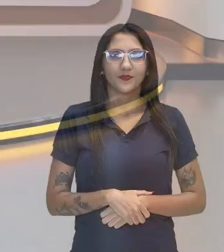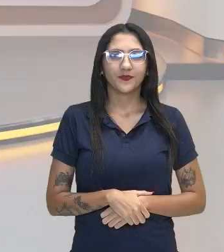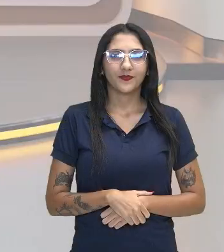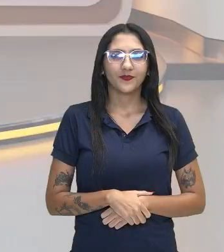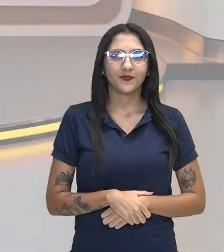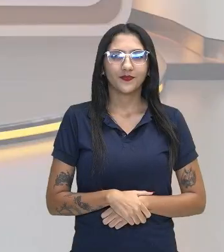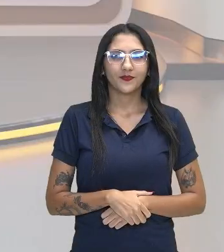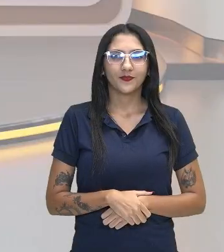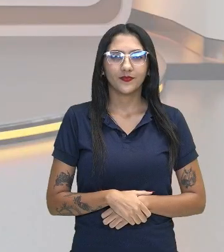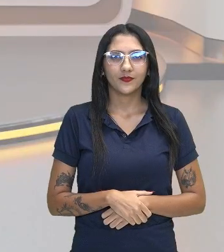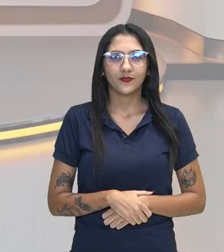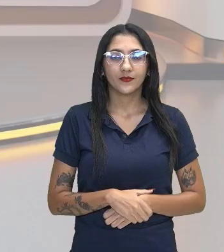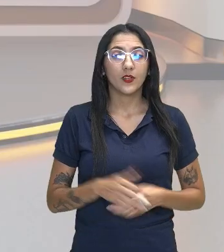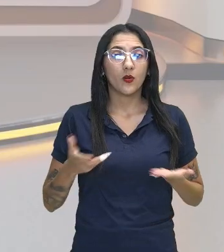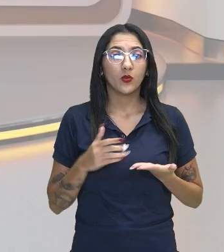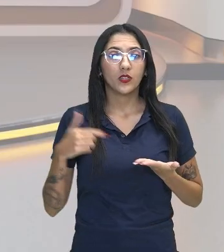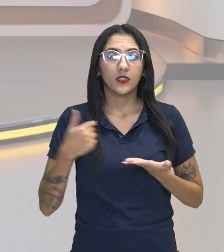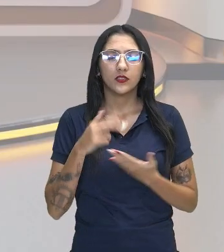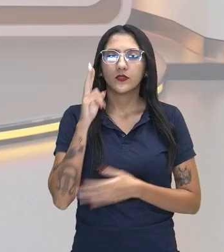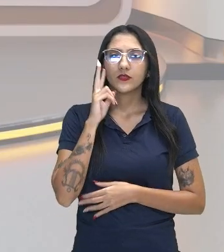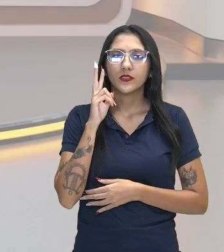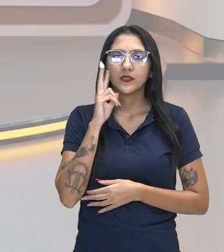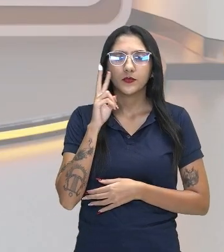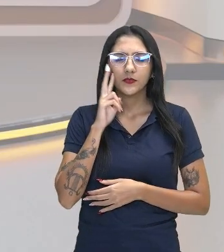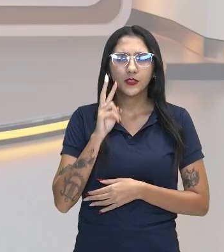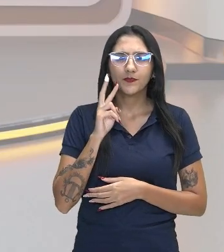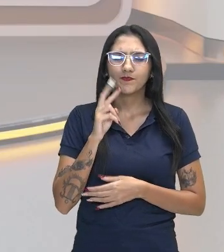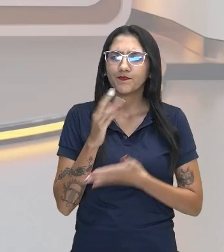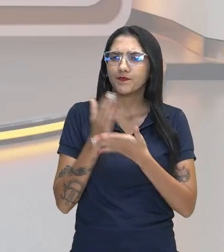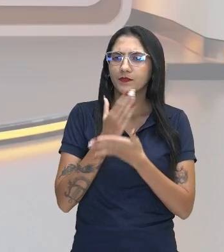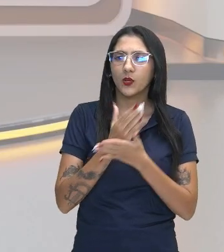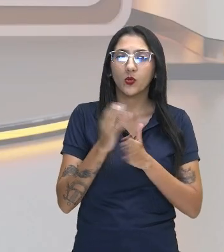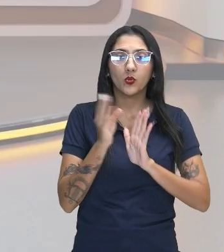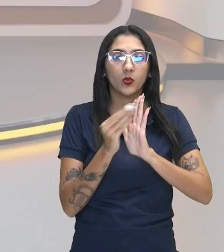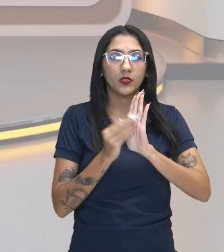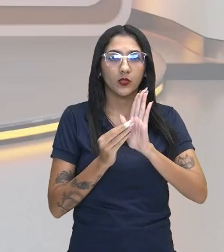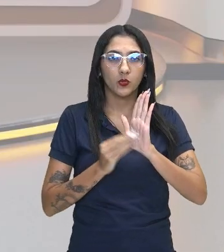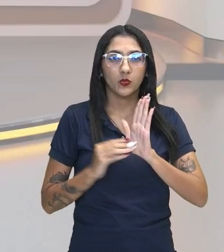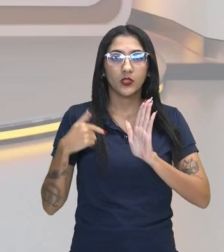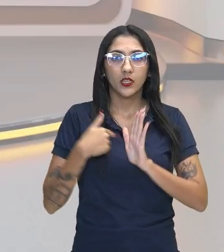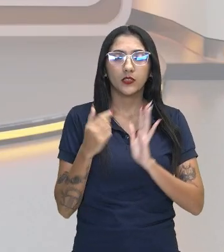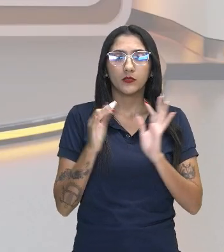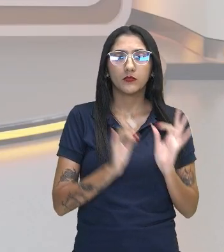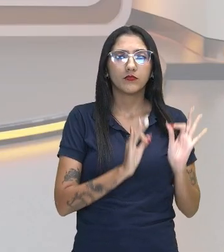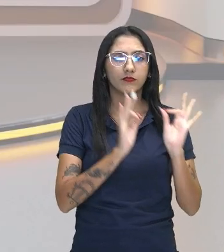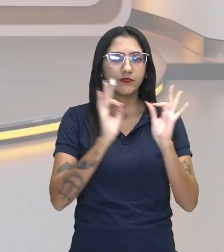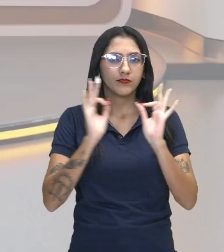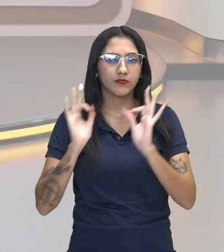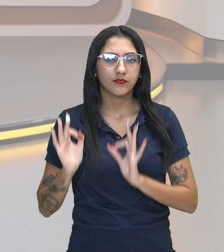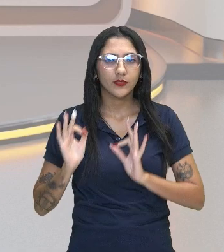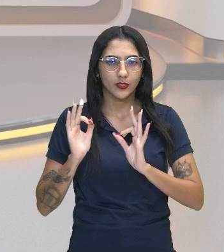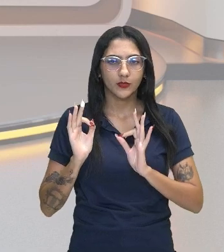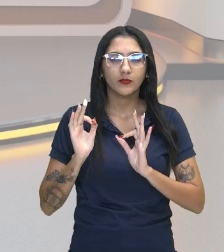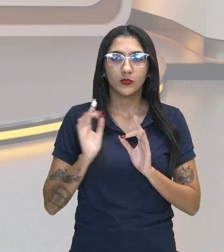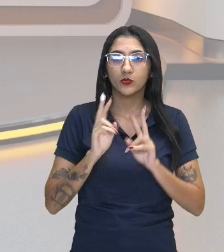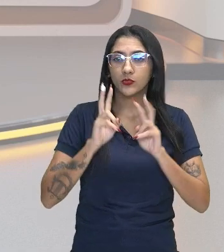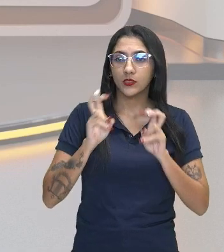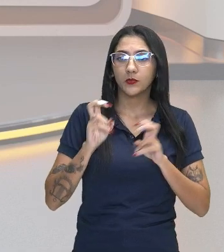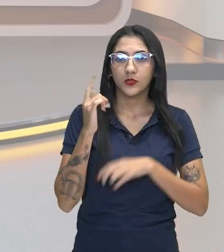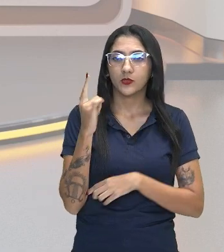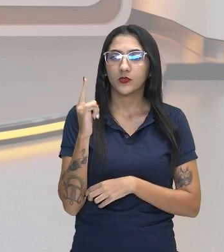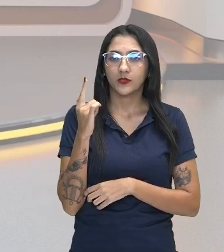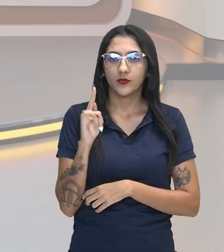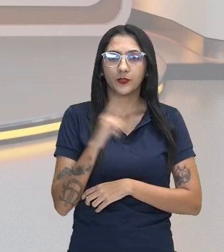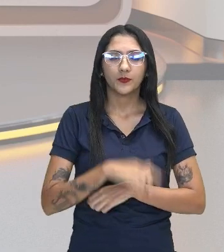Nós estudaremos sobre conteúdos aí que nós tivemos no decorrer dos assuntos aí de